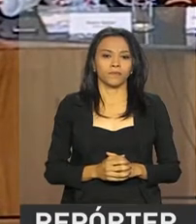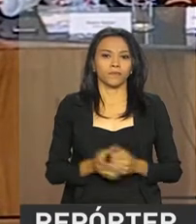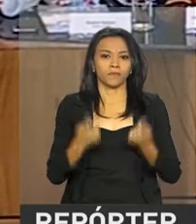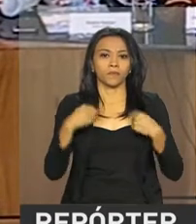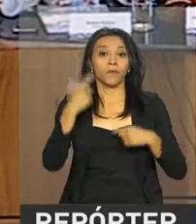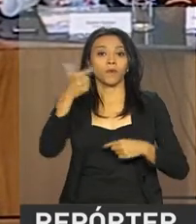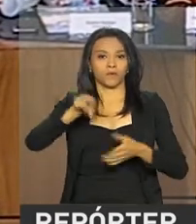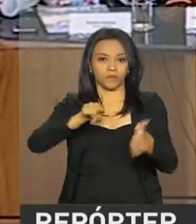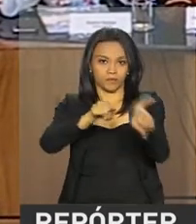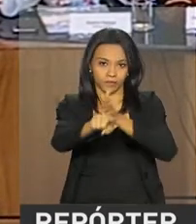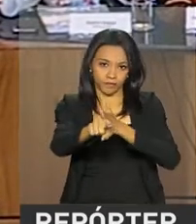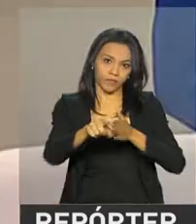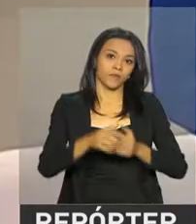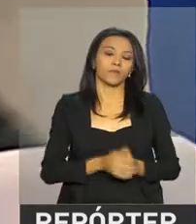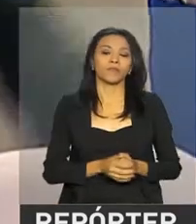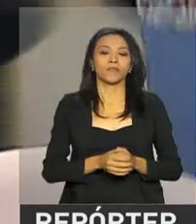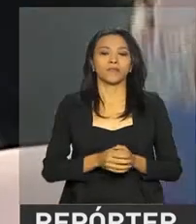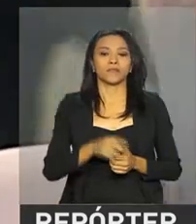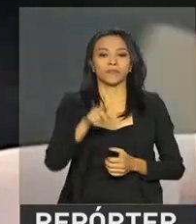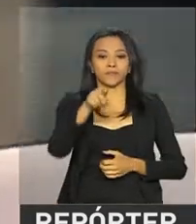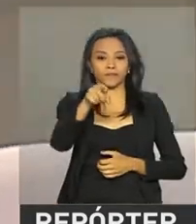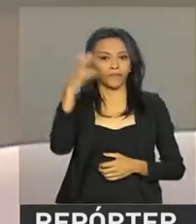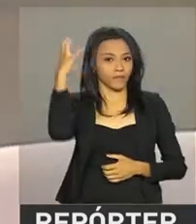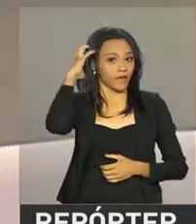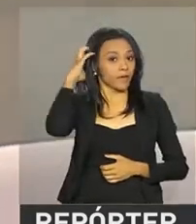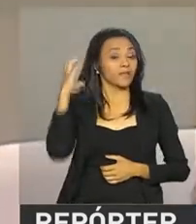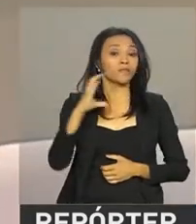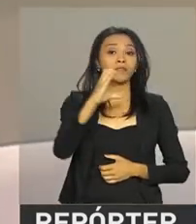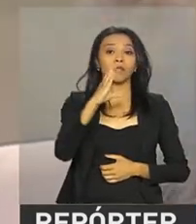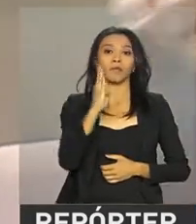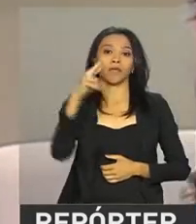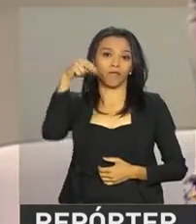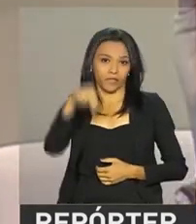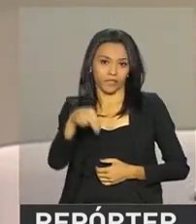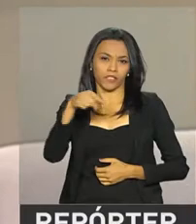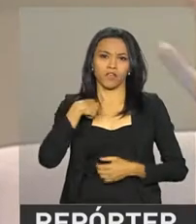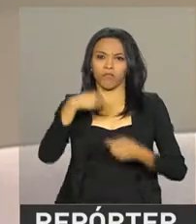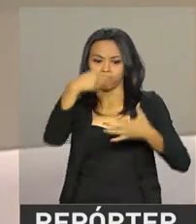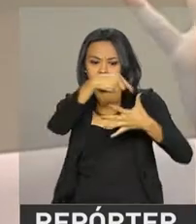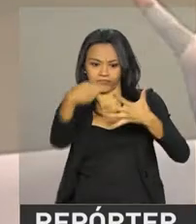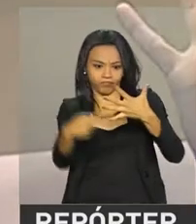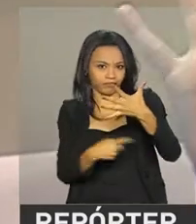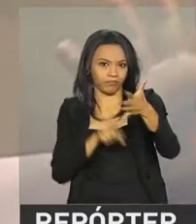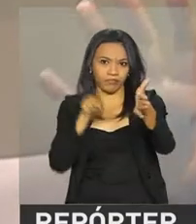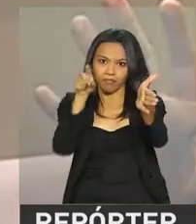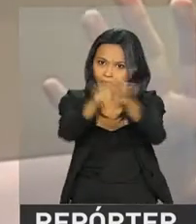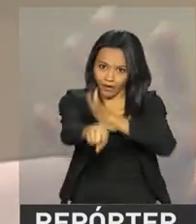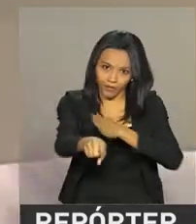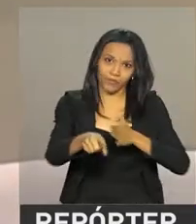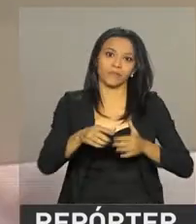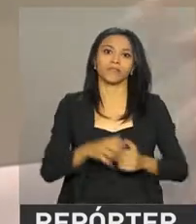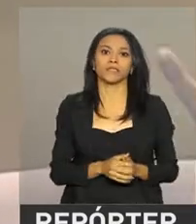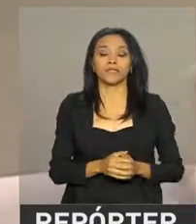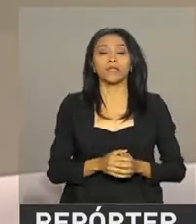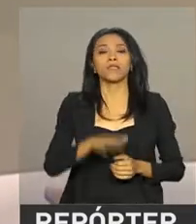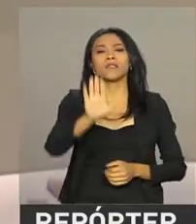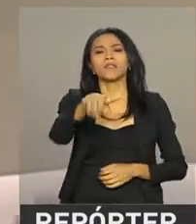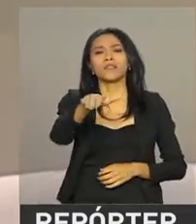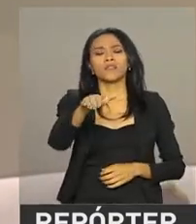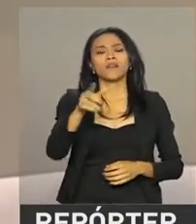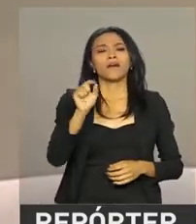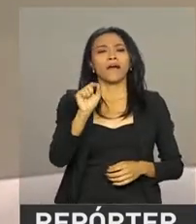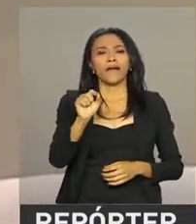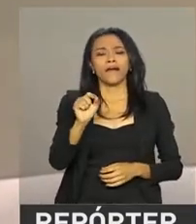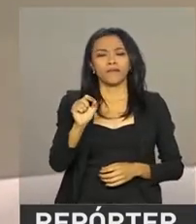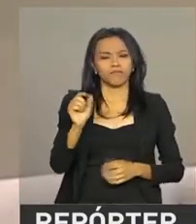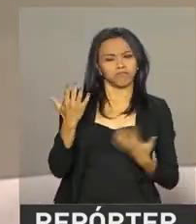29,8%. Aqui é Laura Tiso, da Rádio CBN. Vou fazer um bolo de perguntas, já que está meio disputado. Aham. Sobre essa questão aí